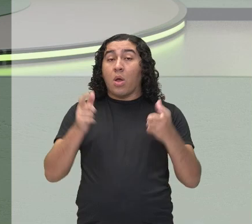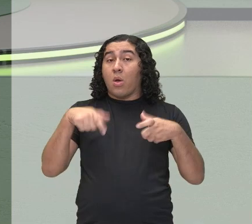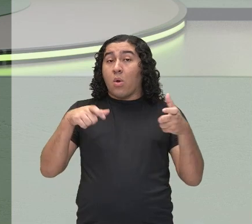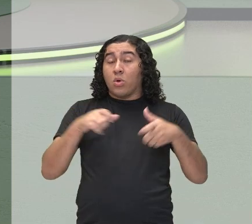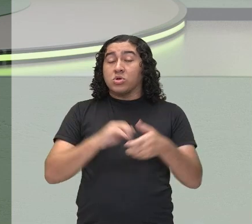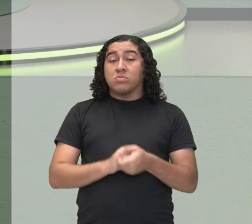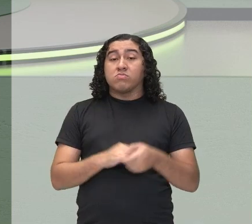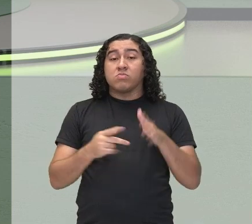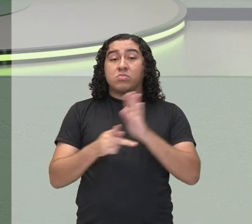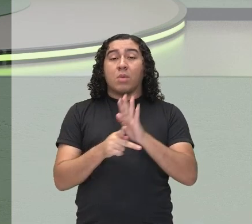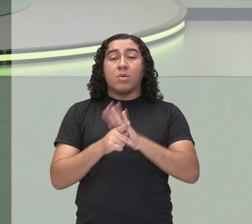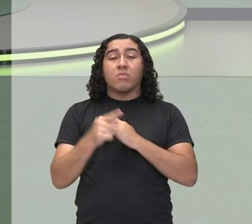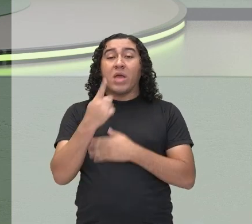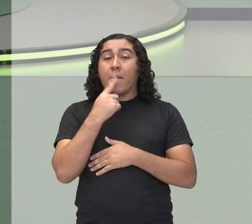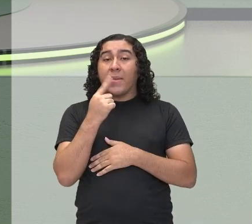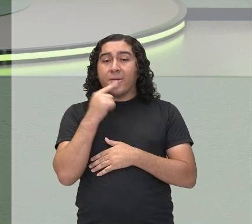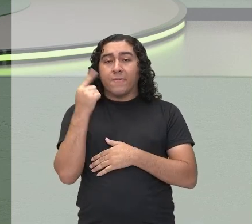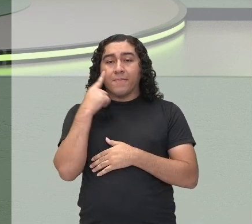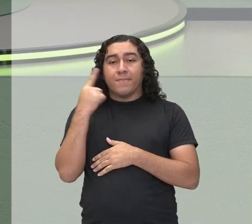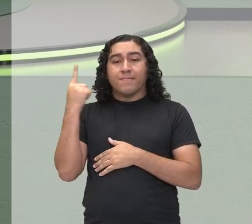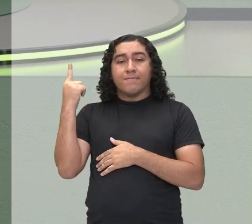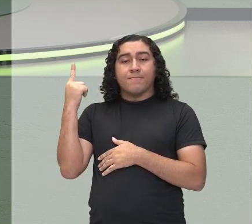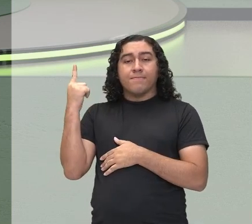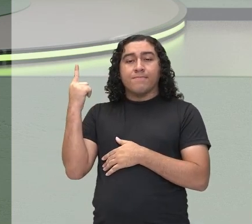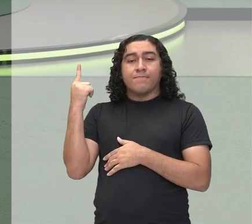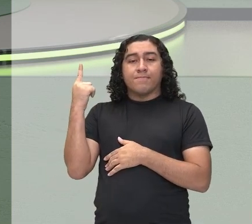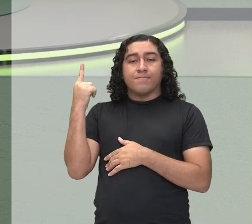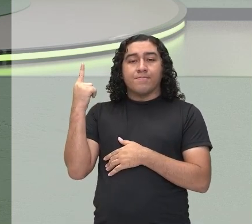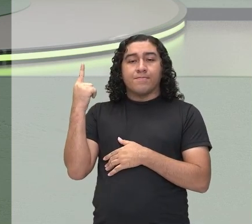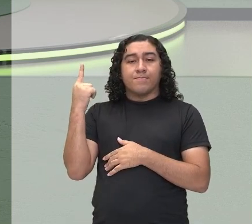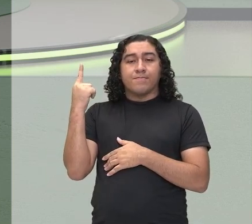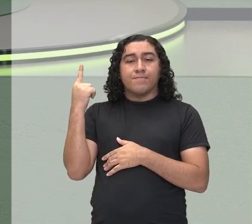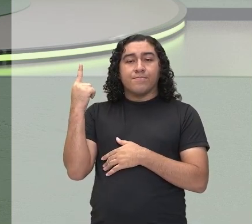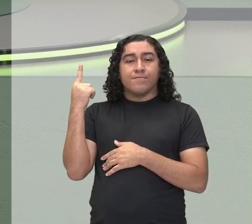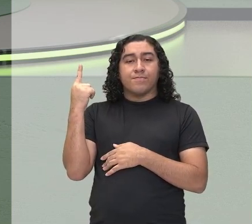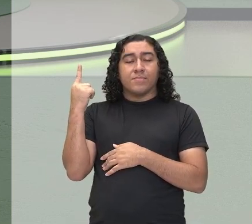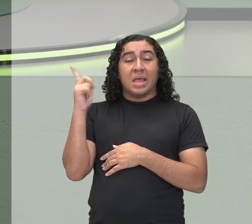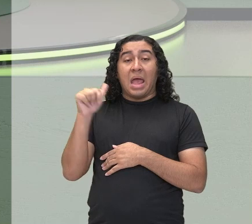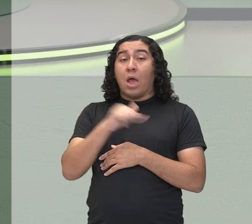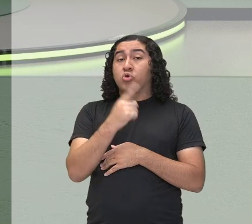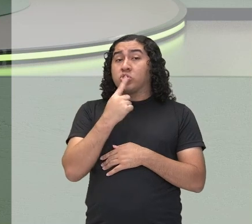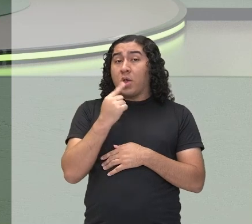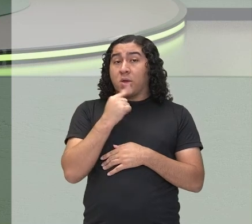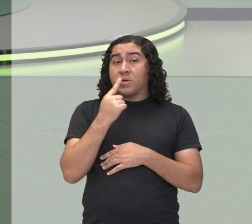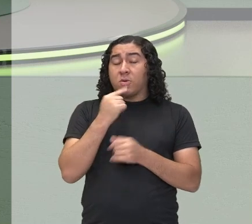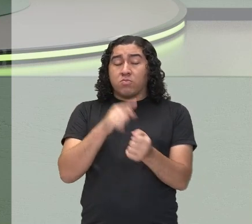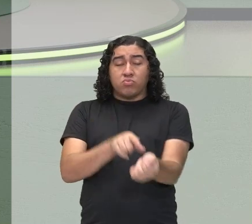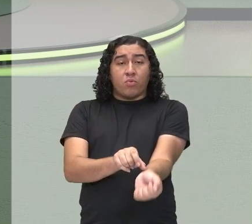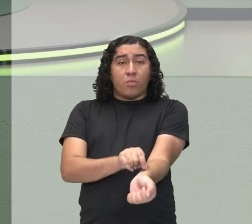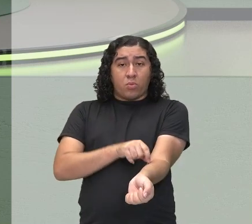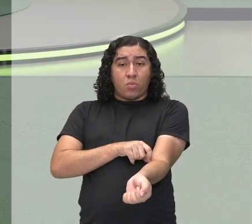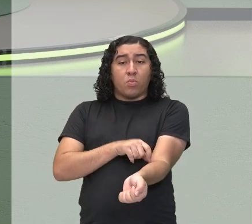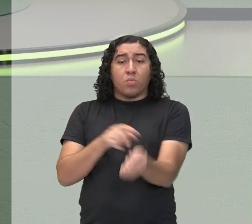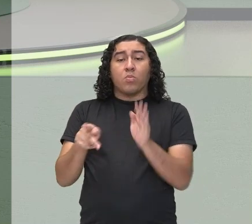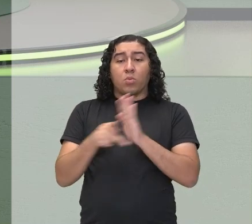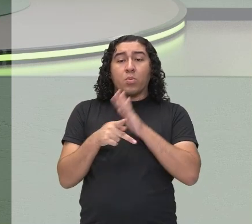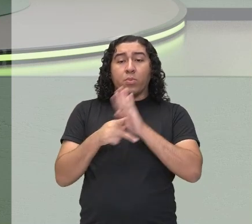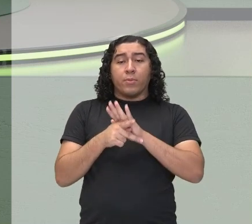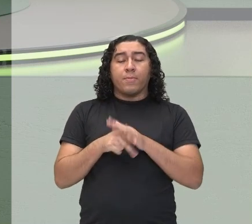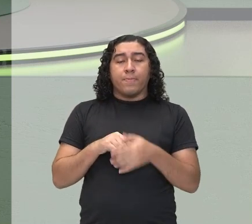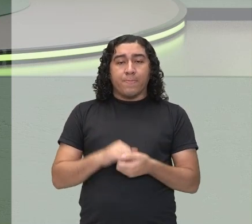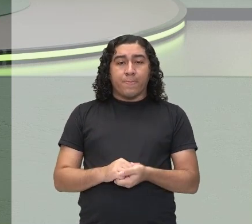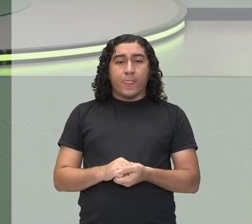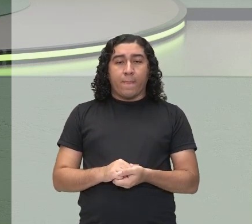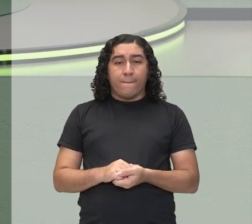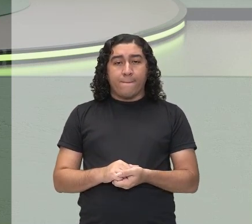nesse vaso em vermelho. Observem as hemácias passando ali, porque elas estão ali presentes no sangue, né? Então, esses pontinhos que a